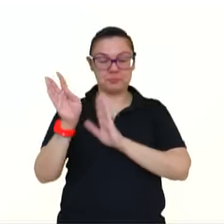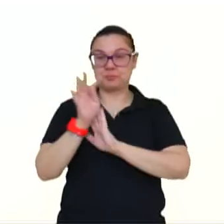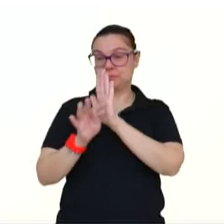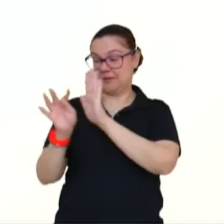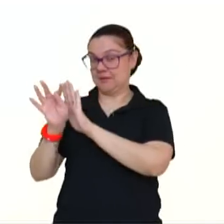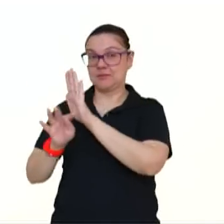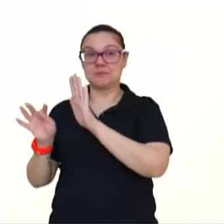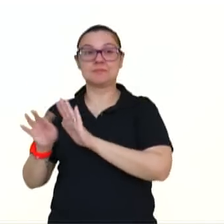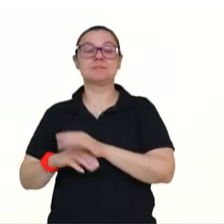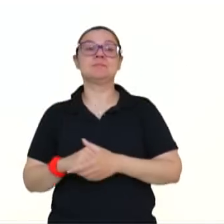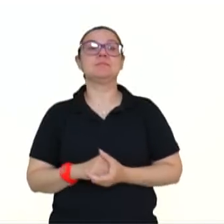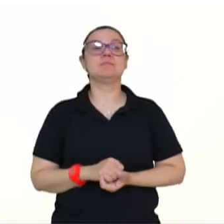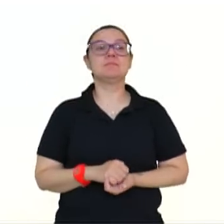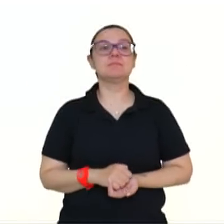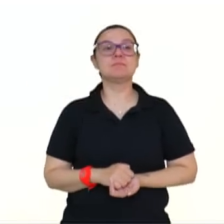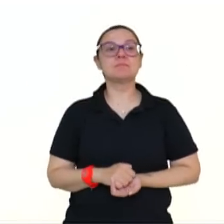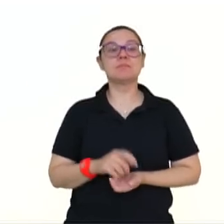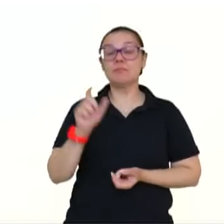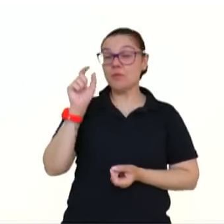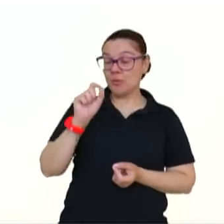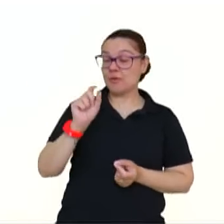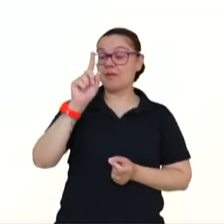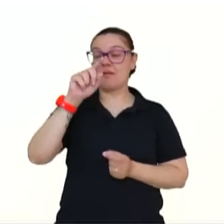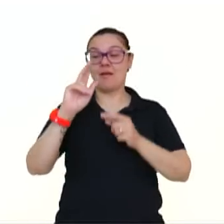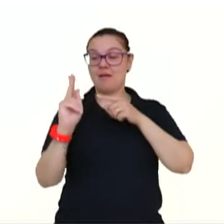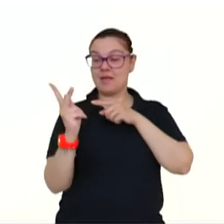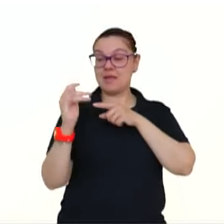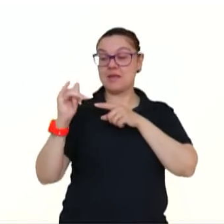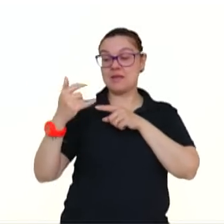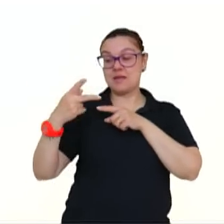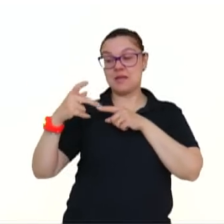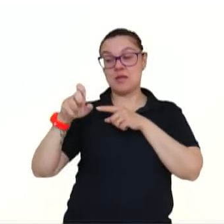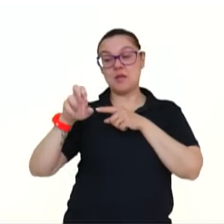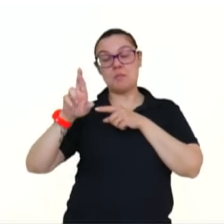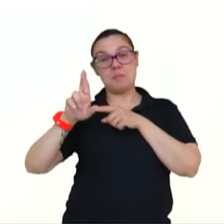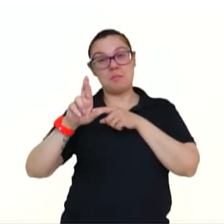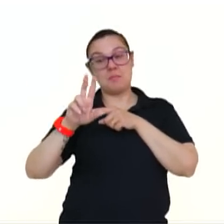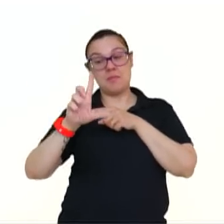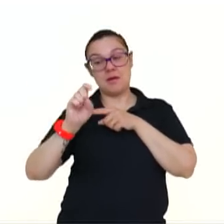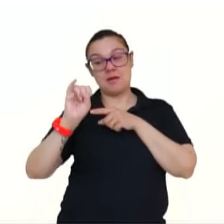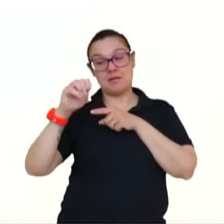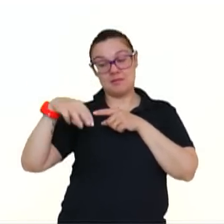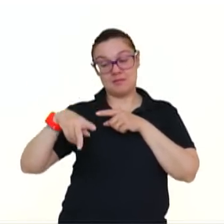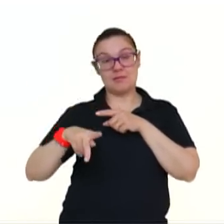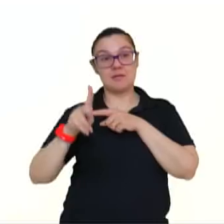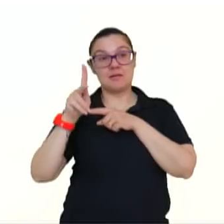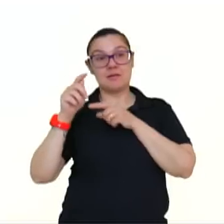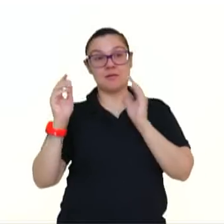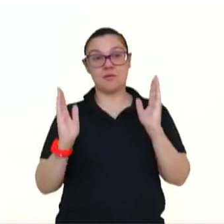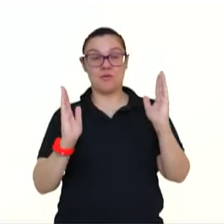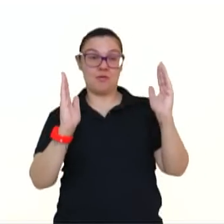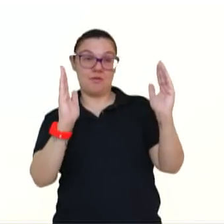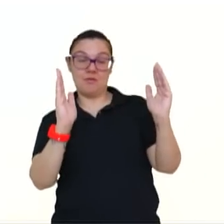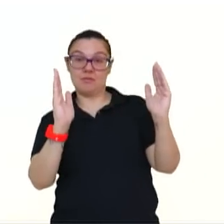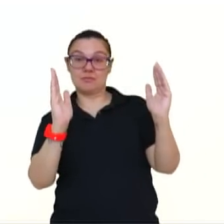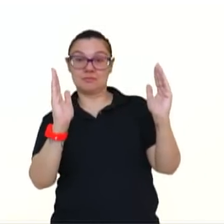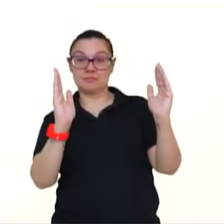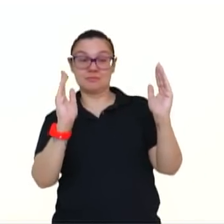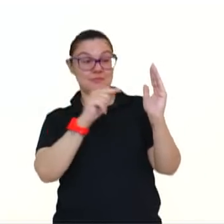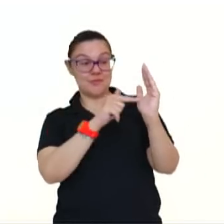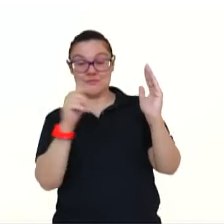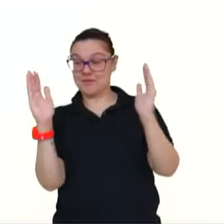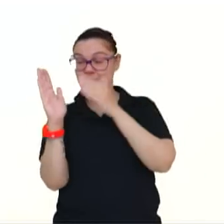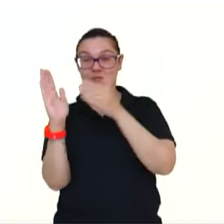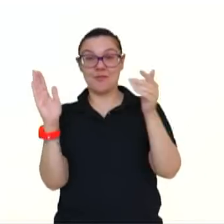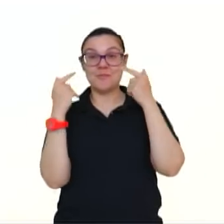textos. Então, o que é um hiperlink? O hiperlink, essa própria representação que eu